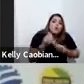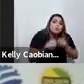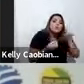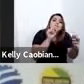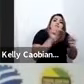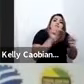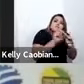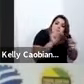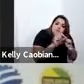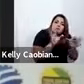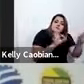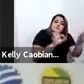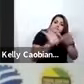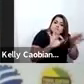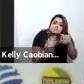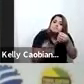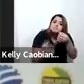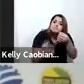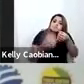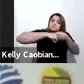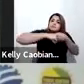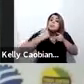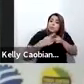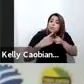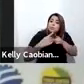que tem chamado a atenção do mundo inteiro.